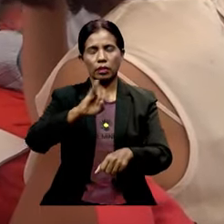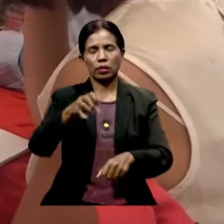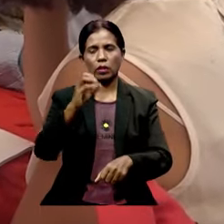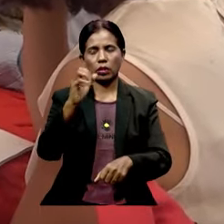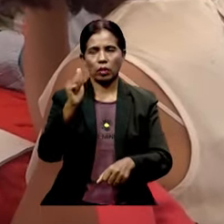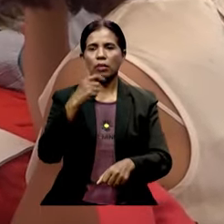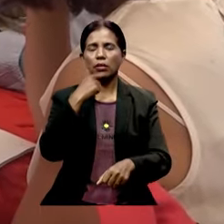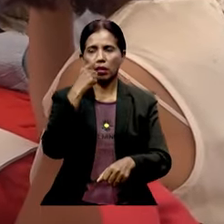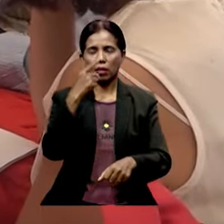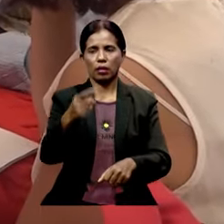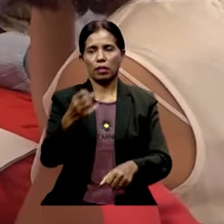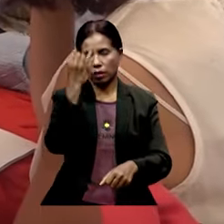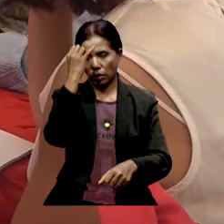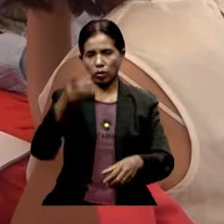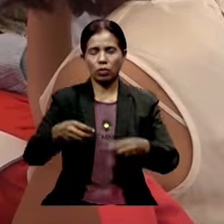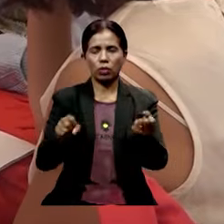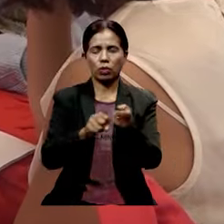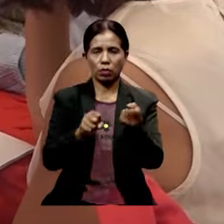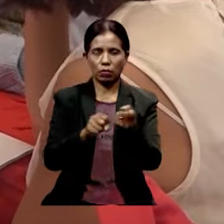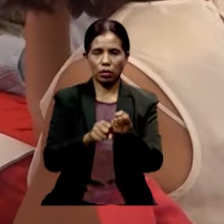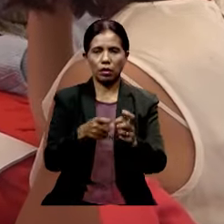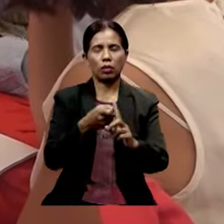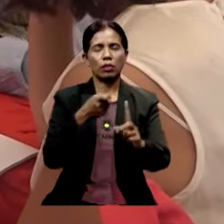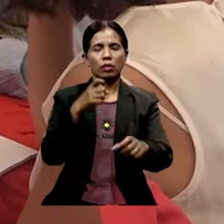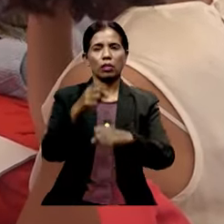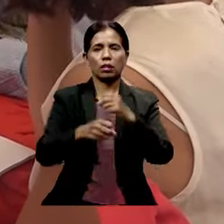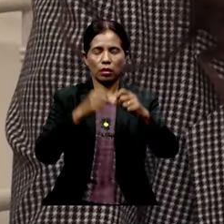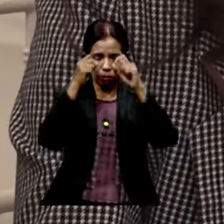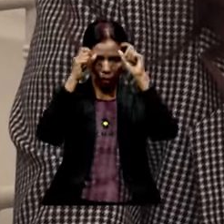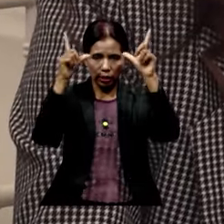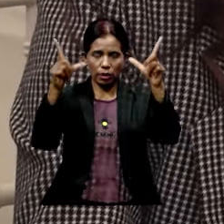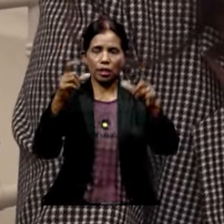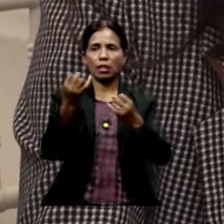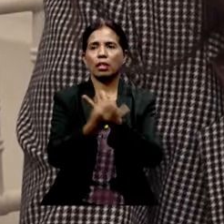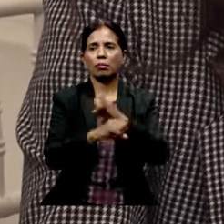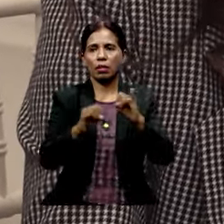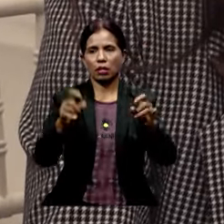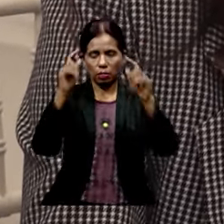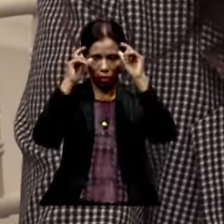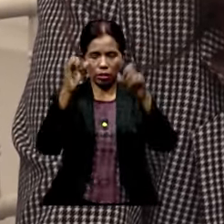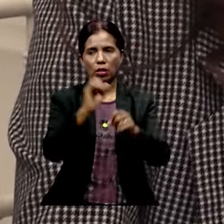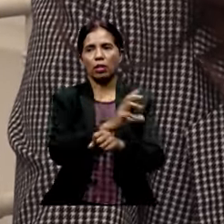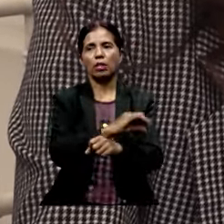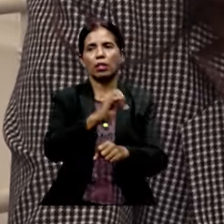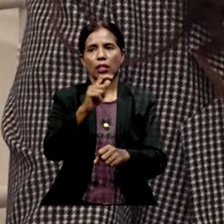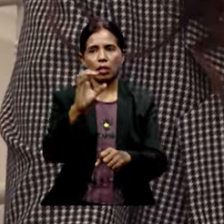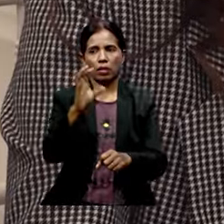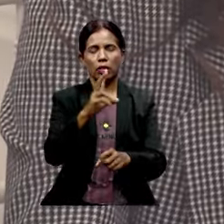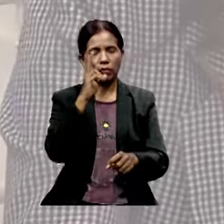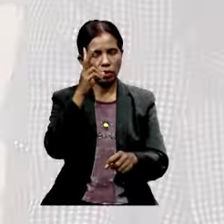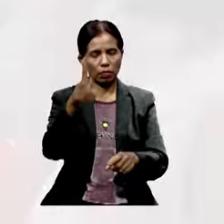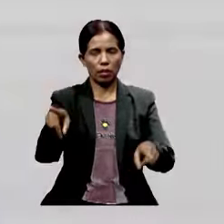Mos, Ateten, Itália fornia apoio ao que era seu início Timor-Leste com an, também Timor-Leste no Itália e a visão nebehanesan e a